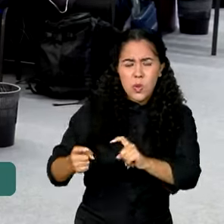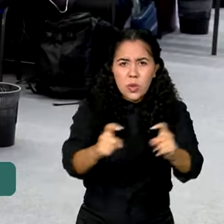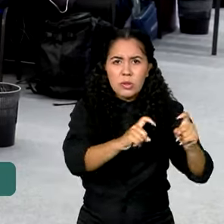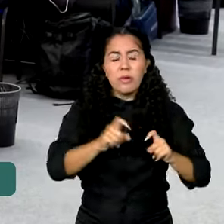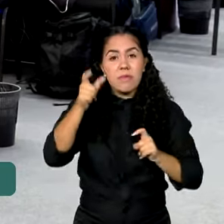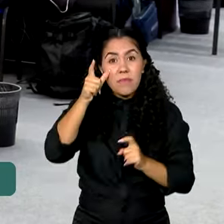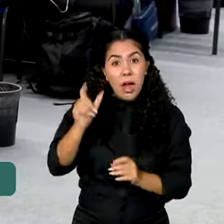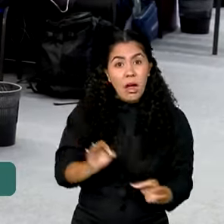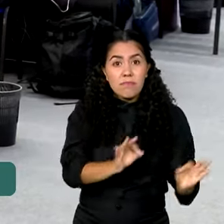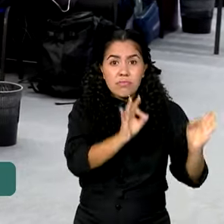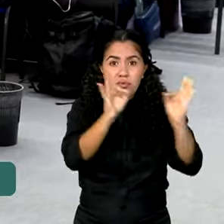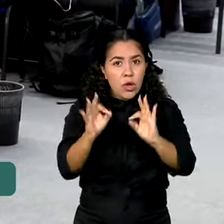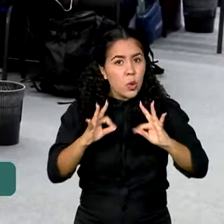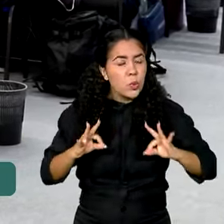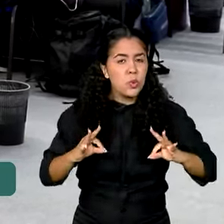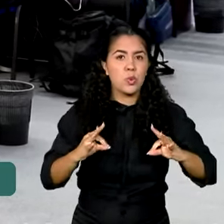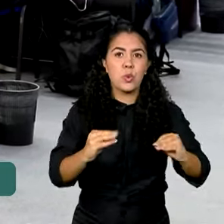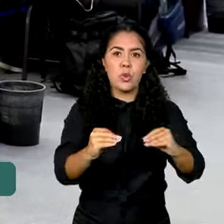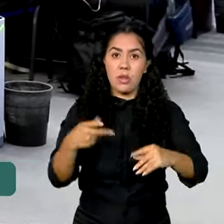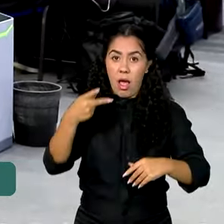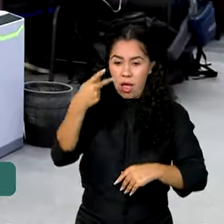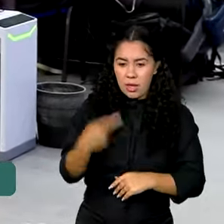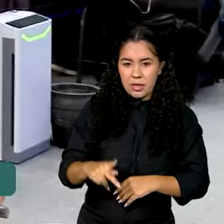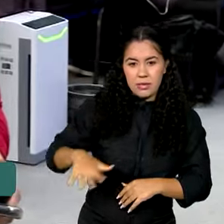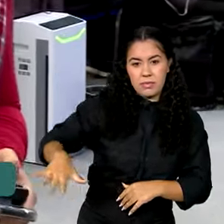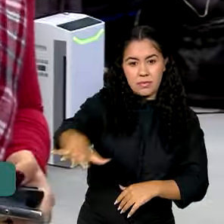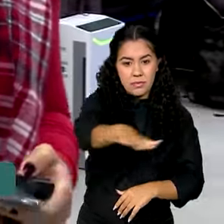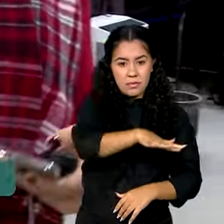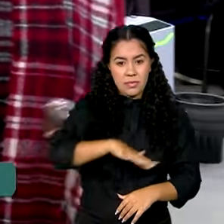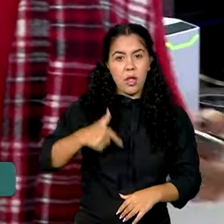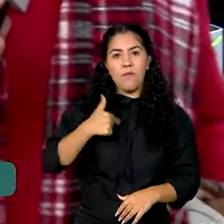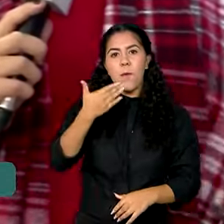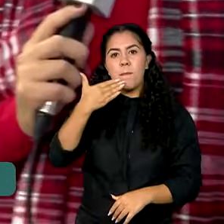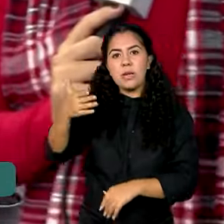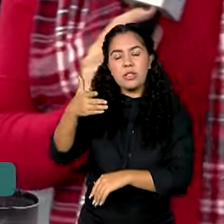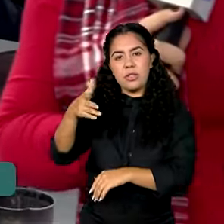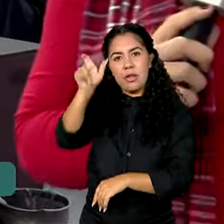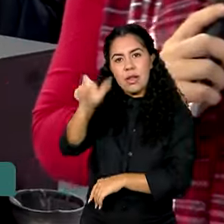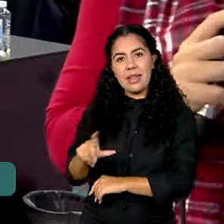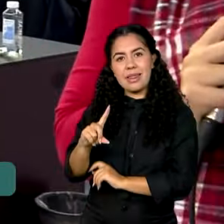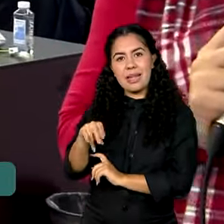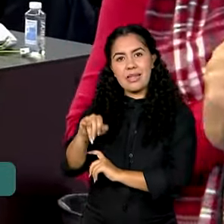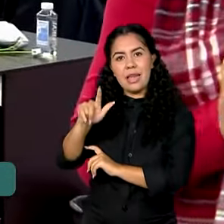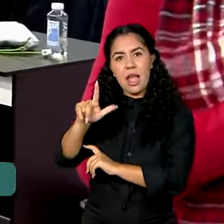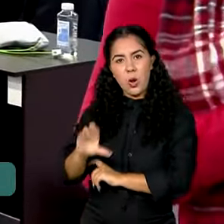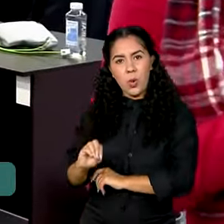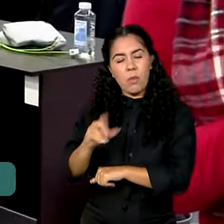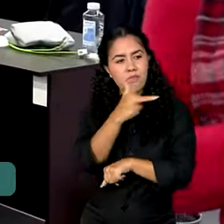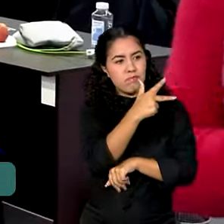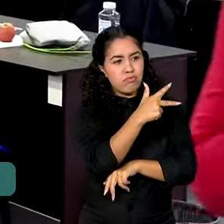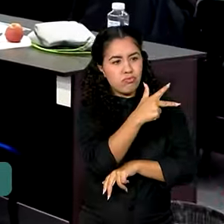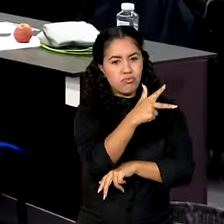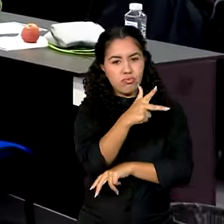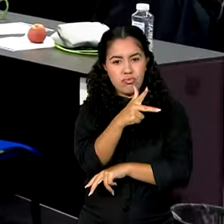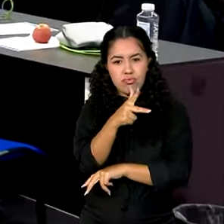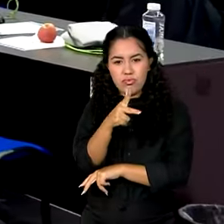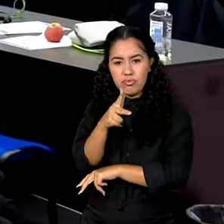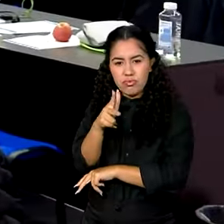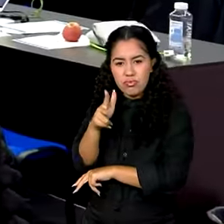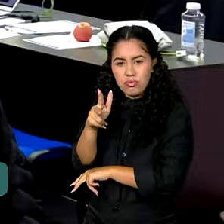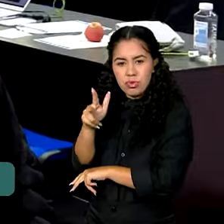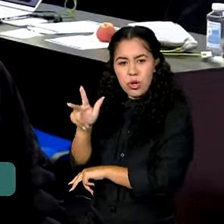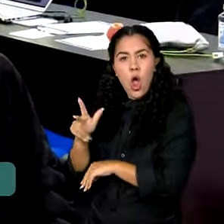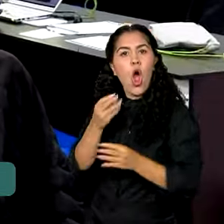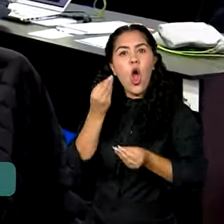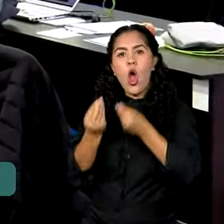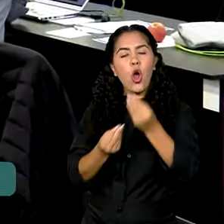acompanhar tudo aqui neste centro de mídia. Eu vou pedir para o nosso cinegrafista, Danilo Ferreira, mostrar um pouco da infraestrutura